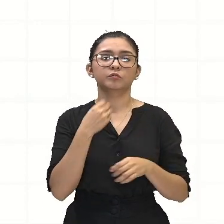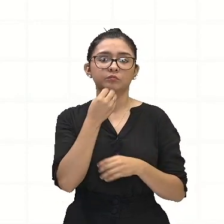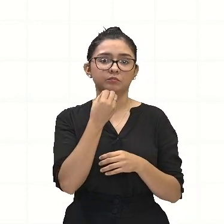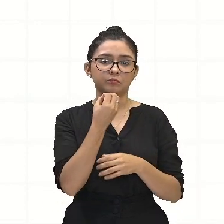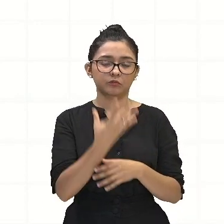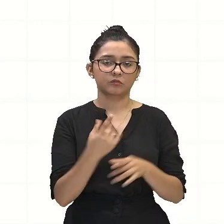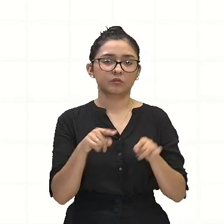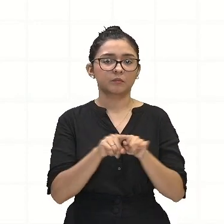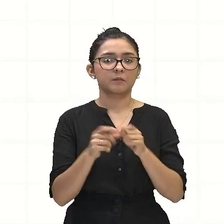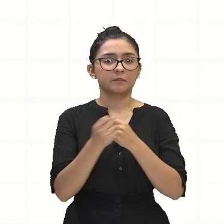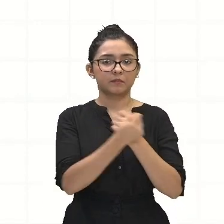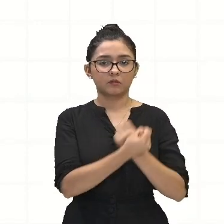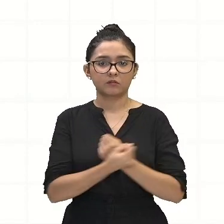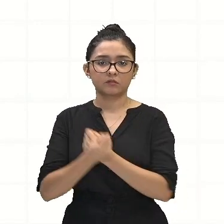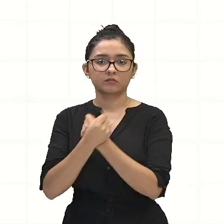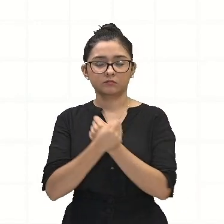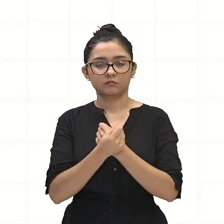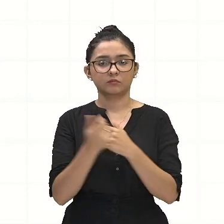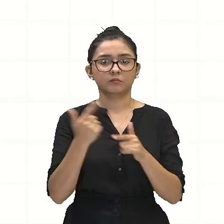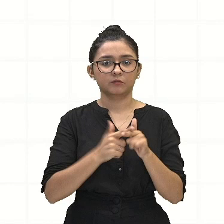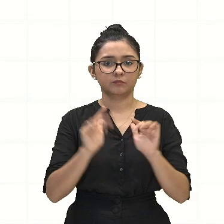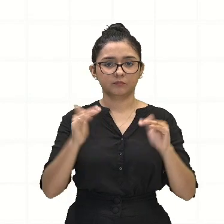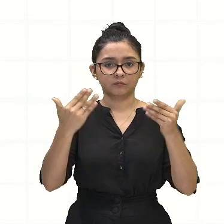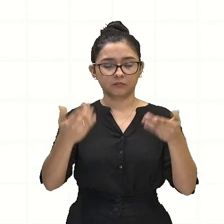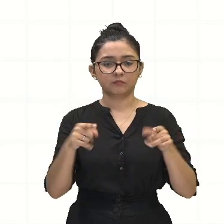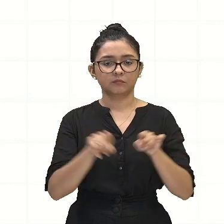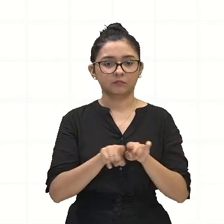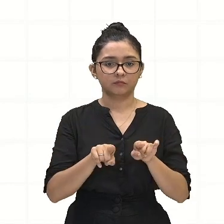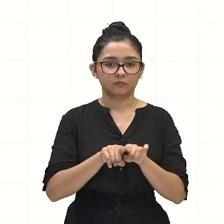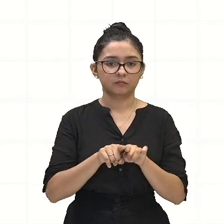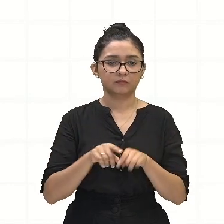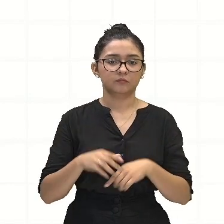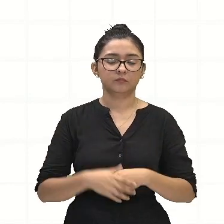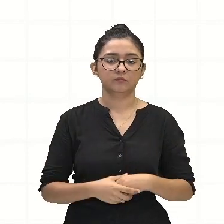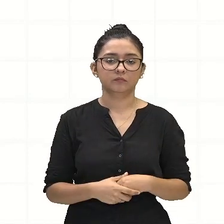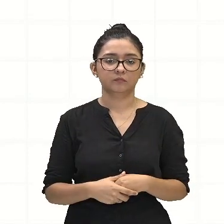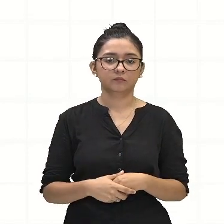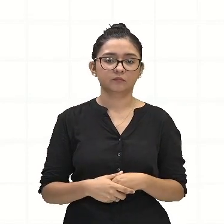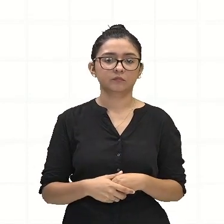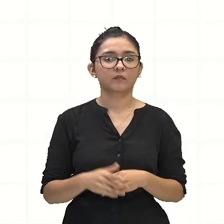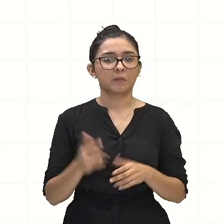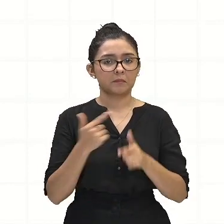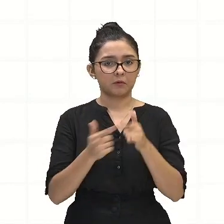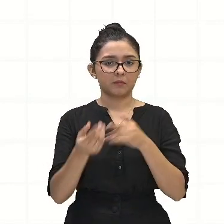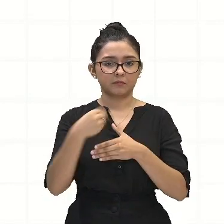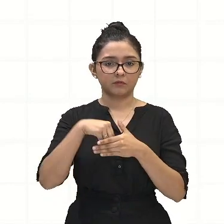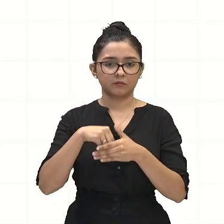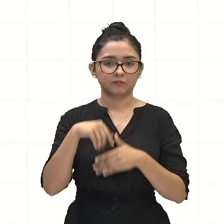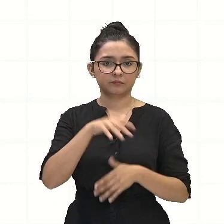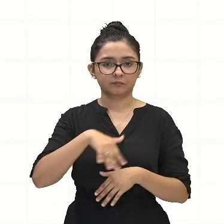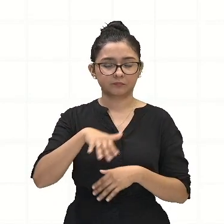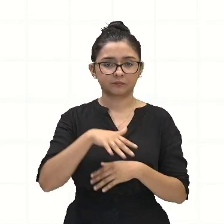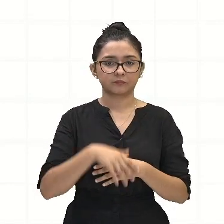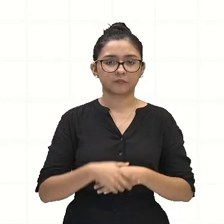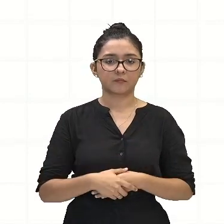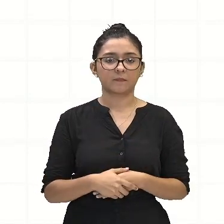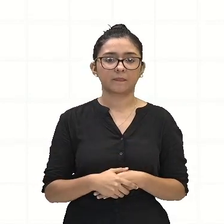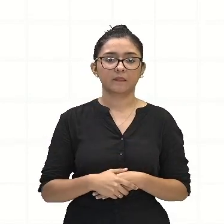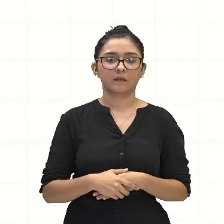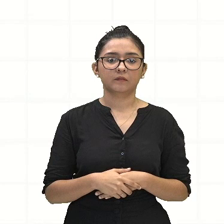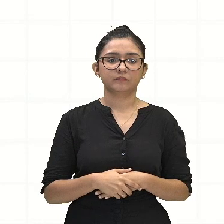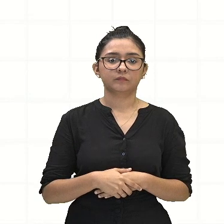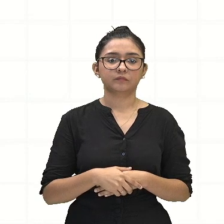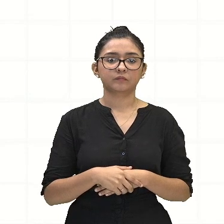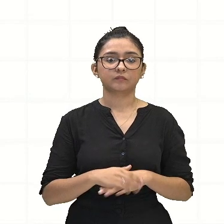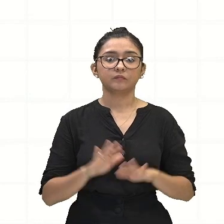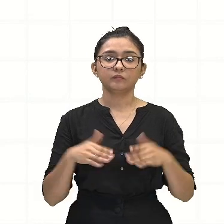contra ameaças externas ou revoltas internas. E aos servos?